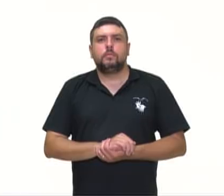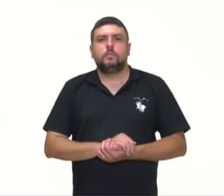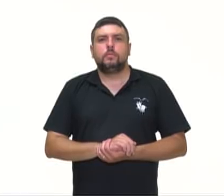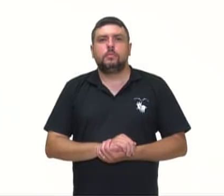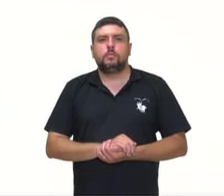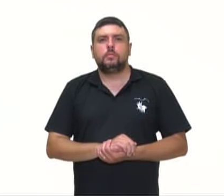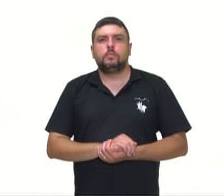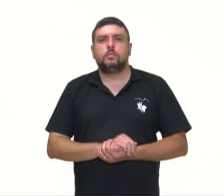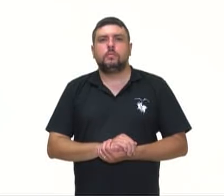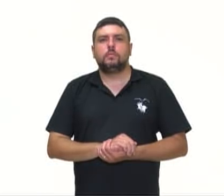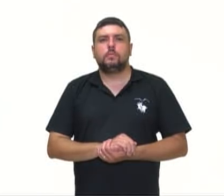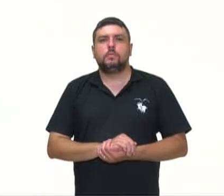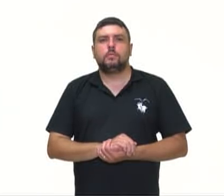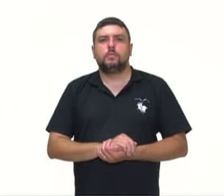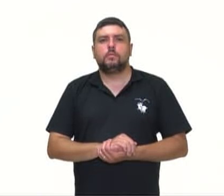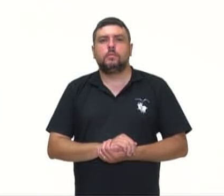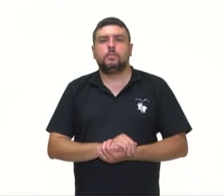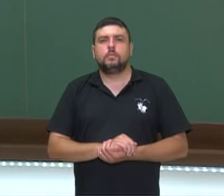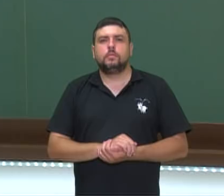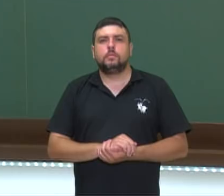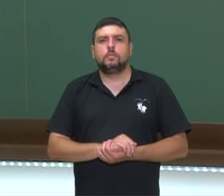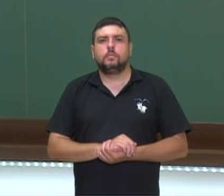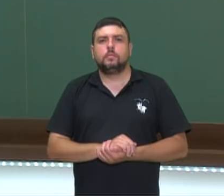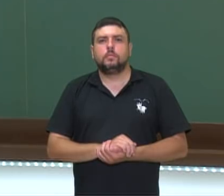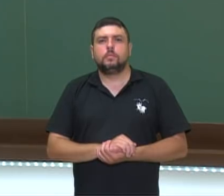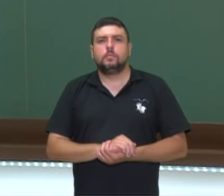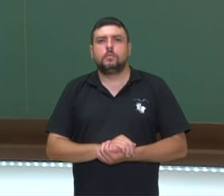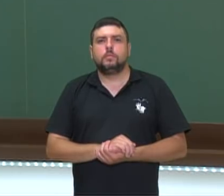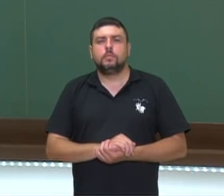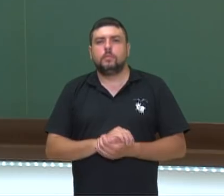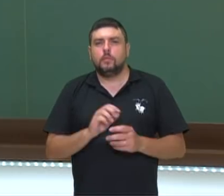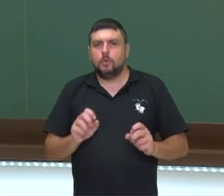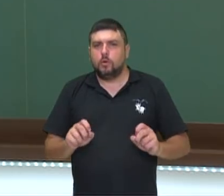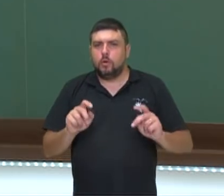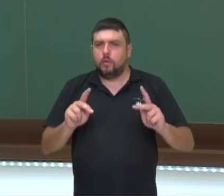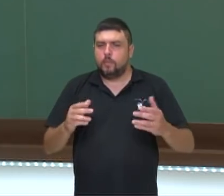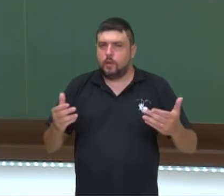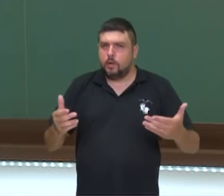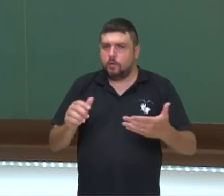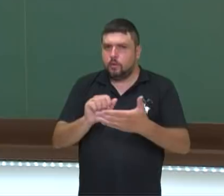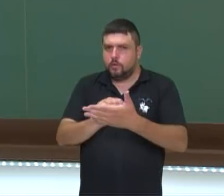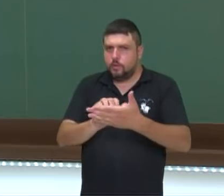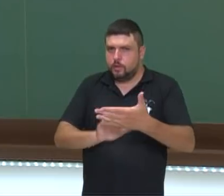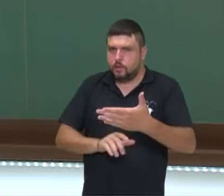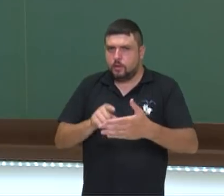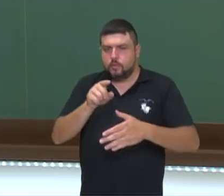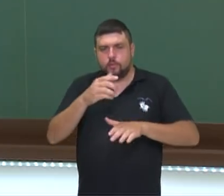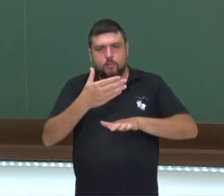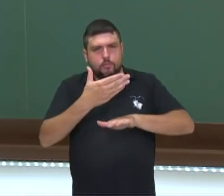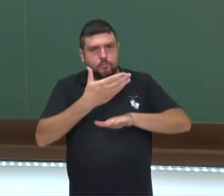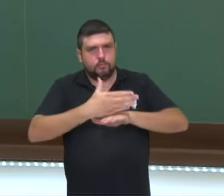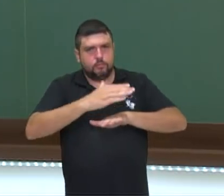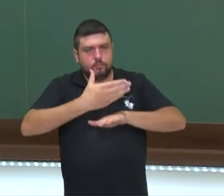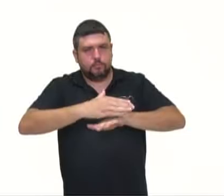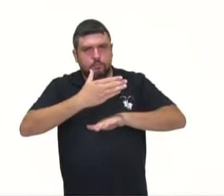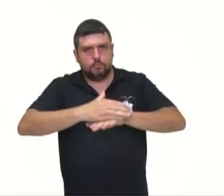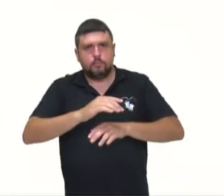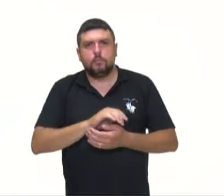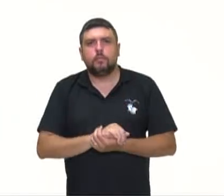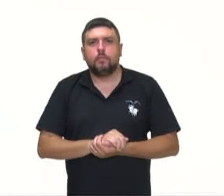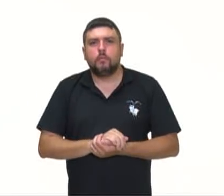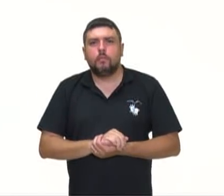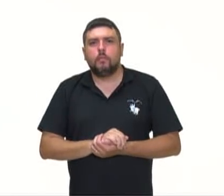29,04 metros. Agora vamos para uma atividade. Agora vocês vão trabalhar um pouquinho, tá? Então,